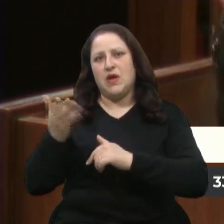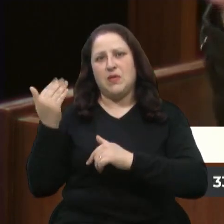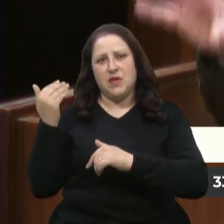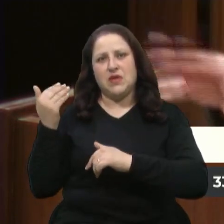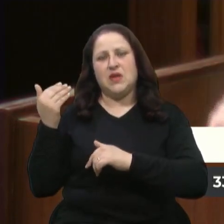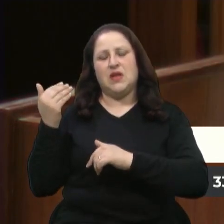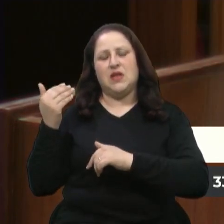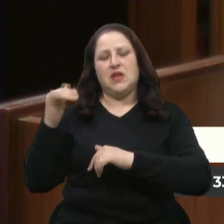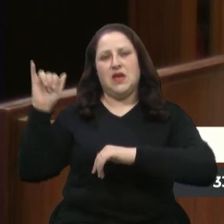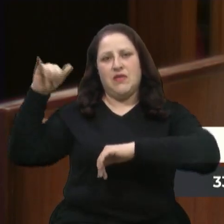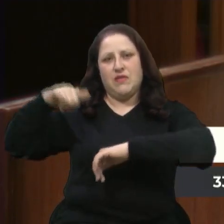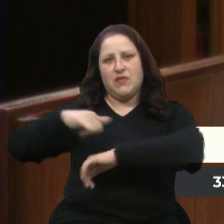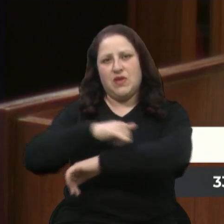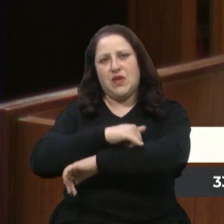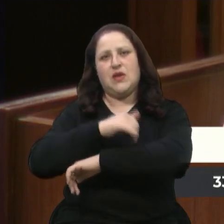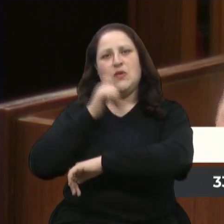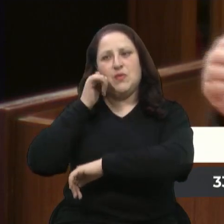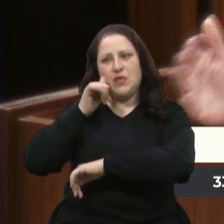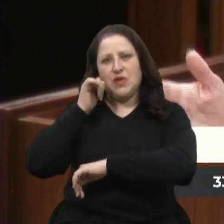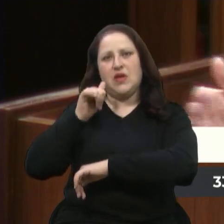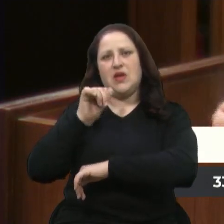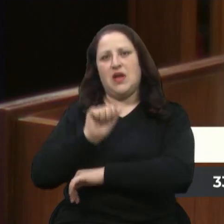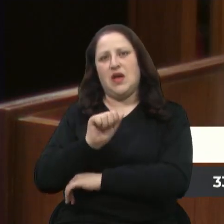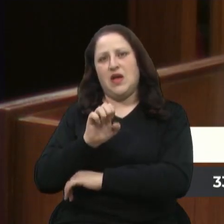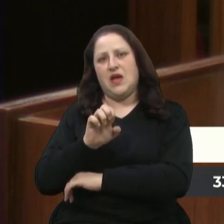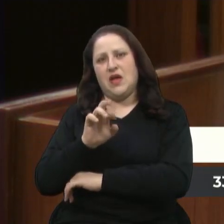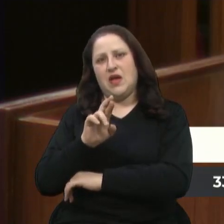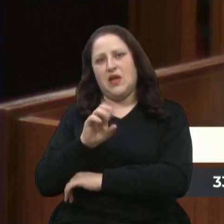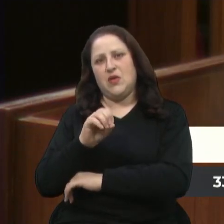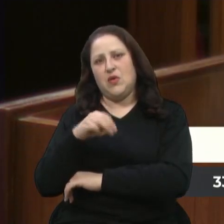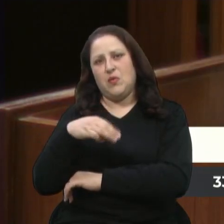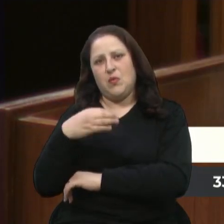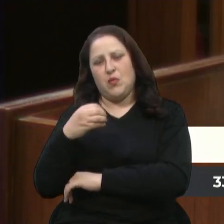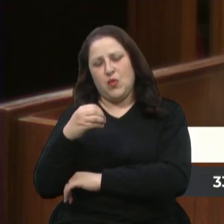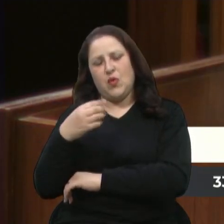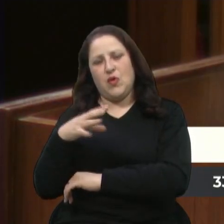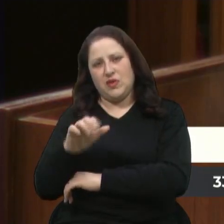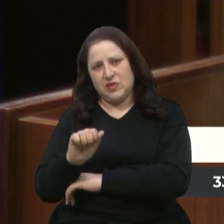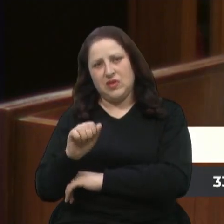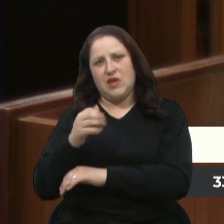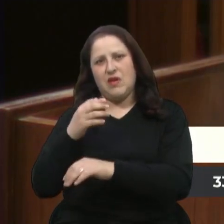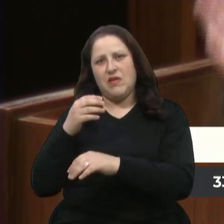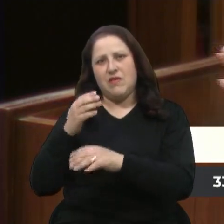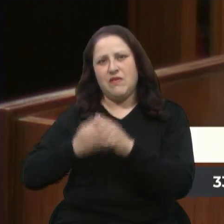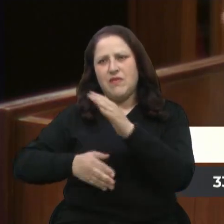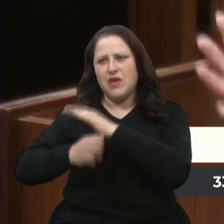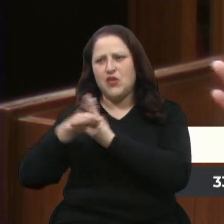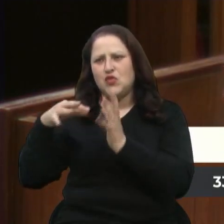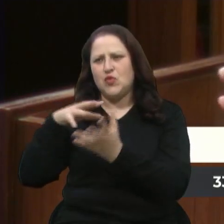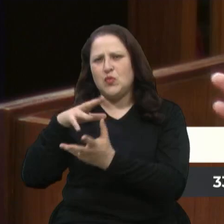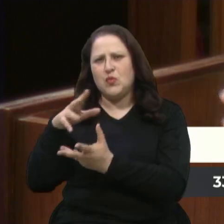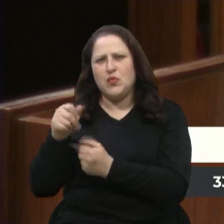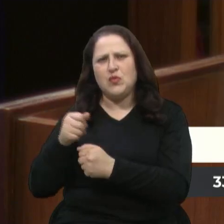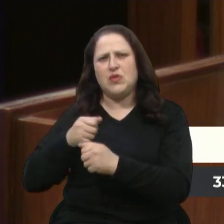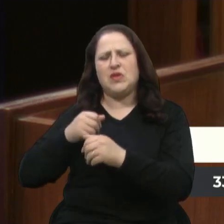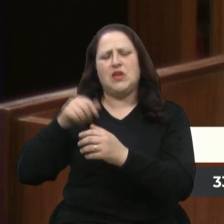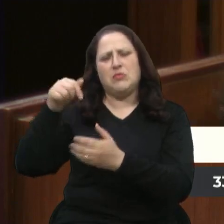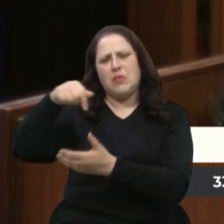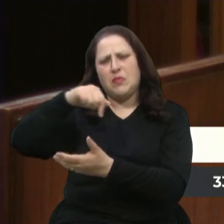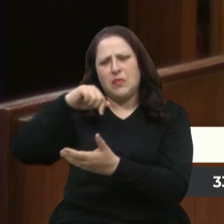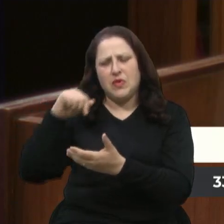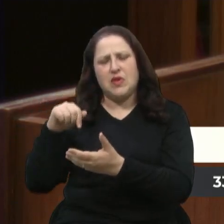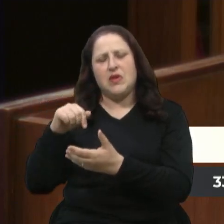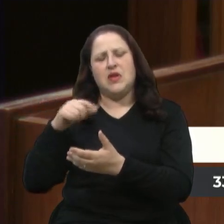Que viajou o mundo inteiro. Nós vamos ter pessoas assim, das mais diversas complexidades, das